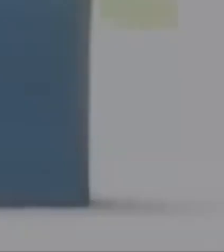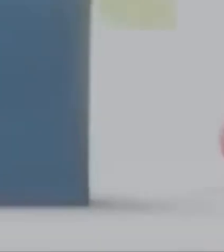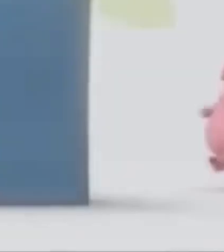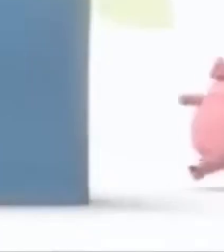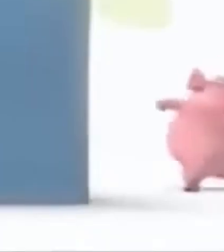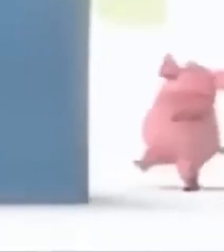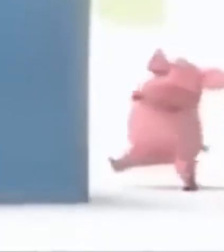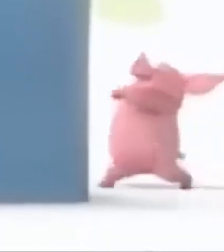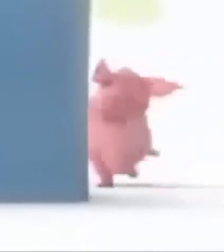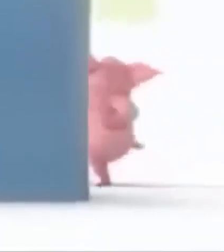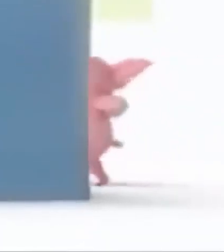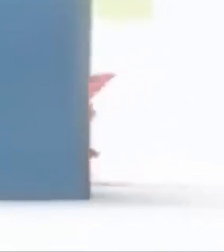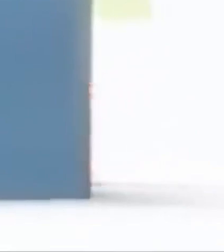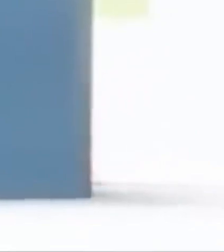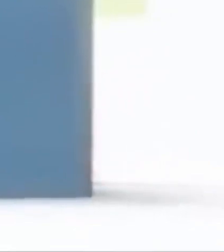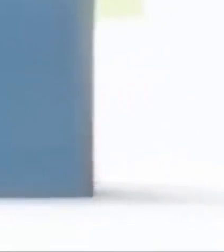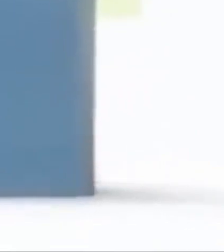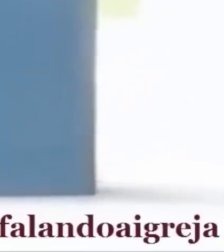na tela.